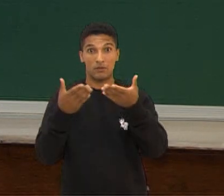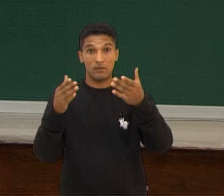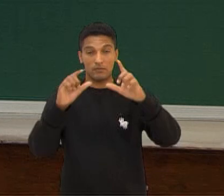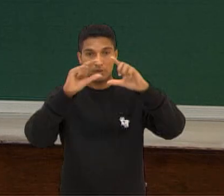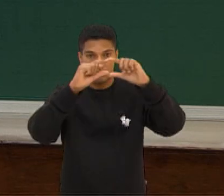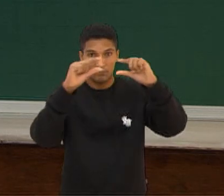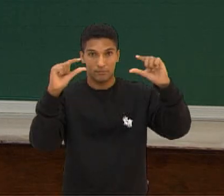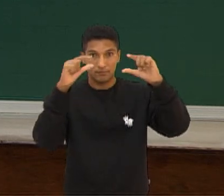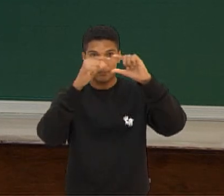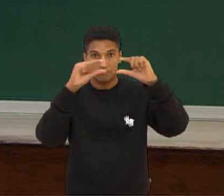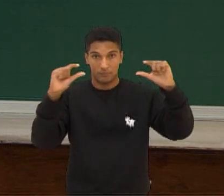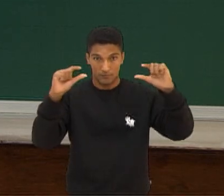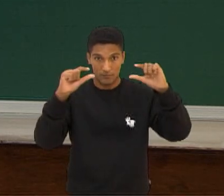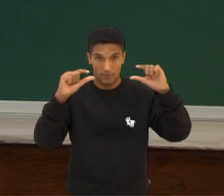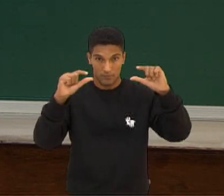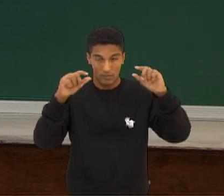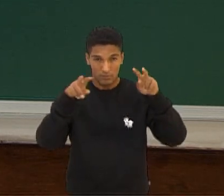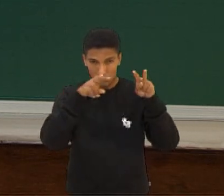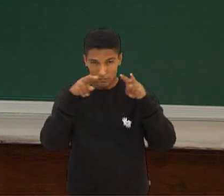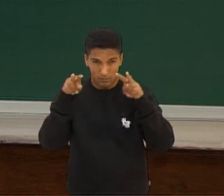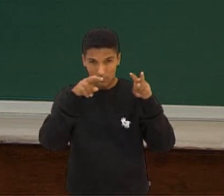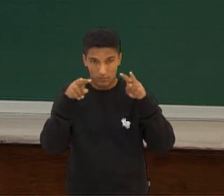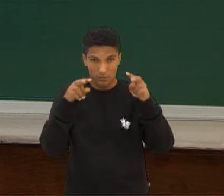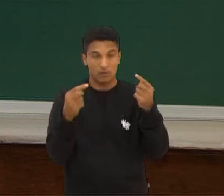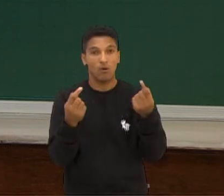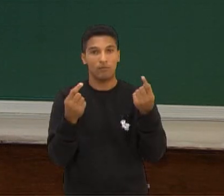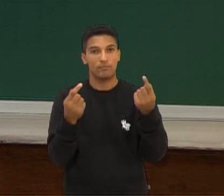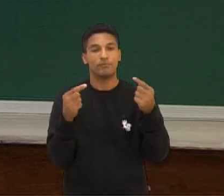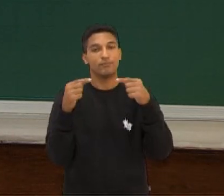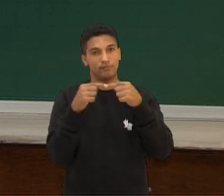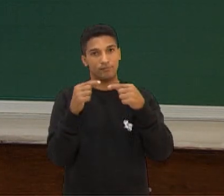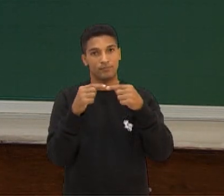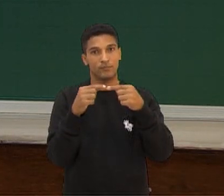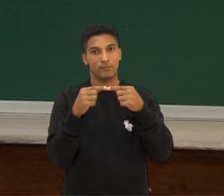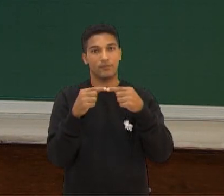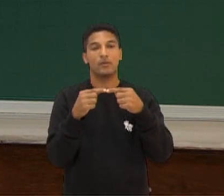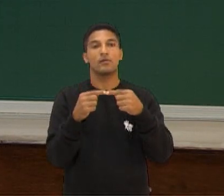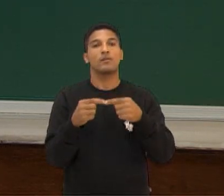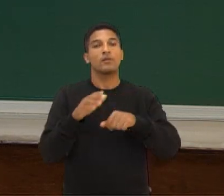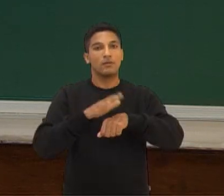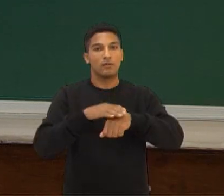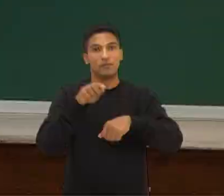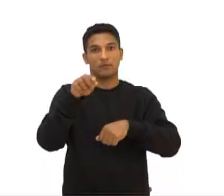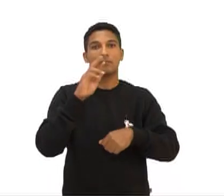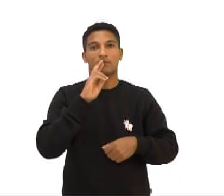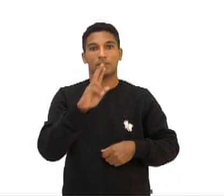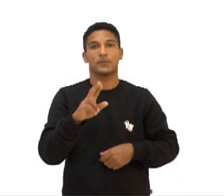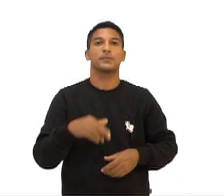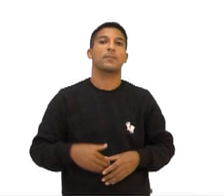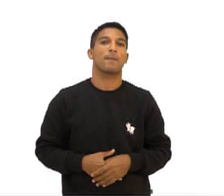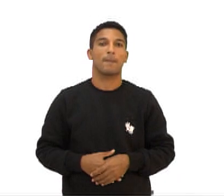ali olhar, analisar e procurar ali o que está sendo pedido. Com vocês lá.